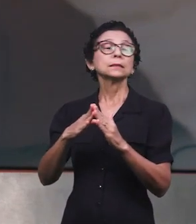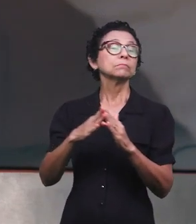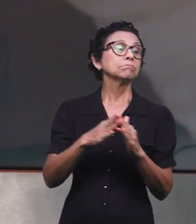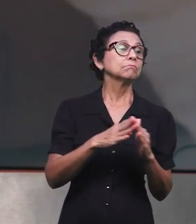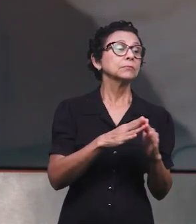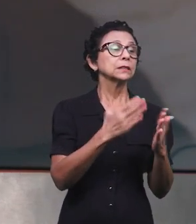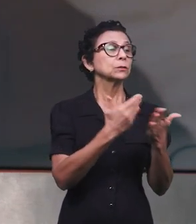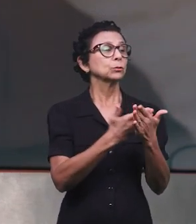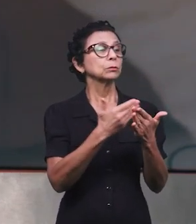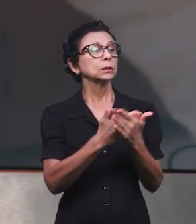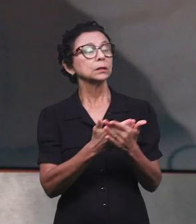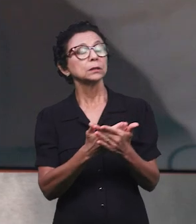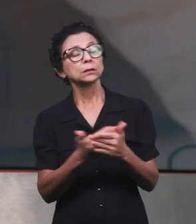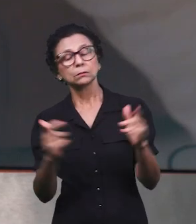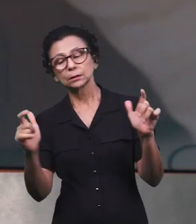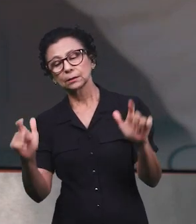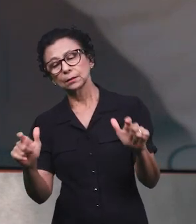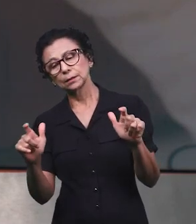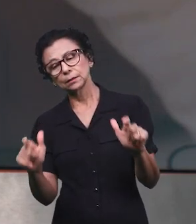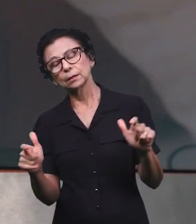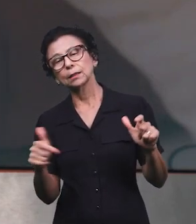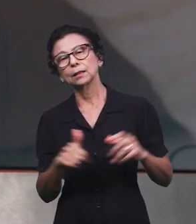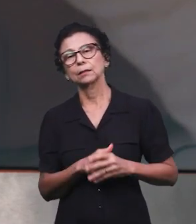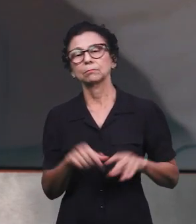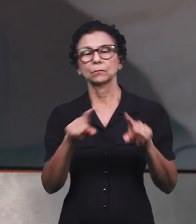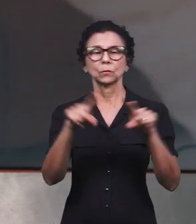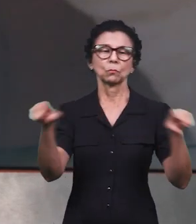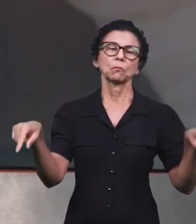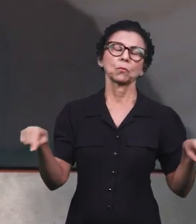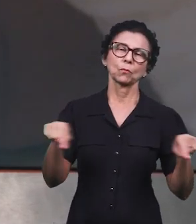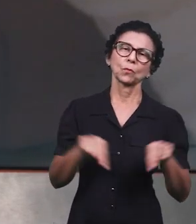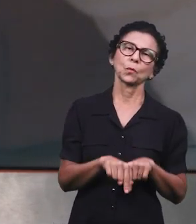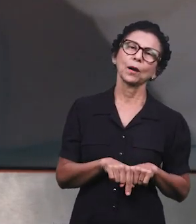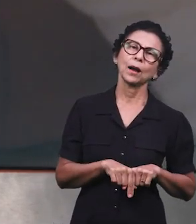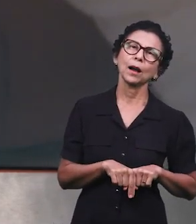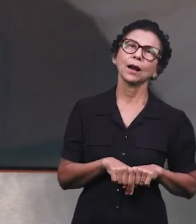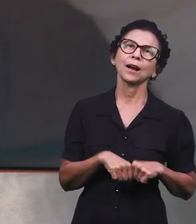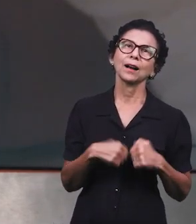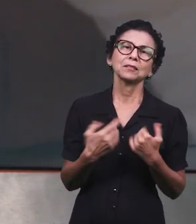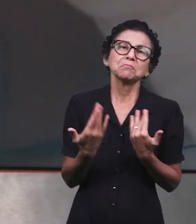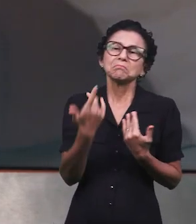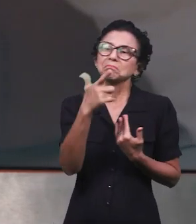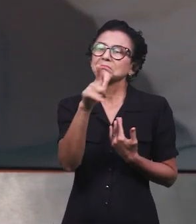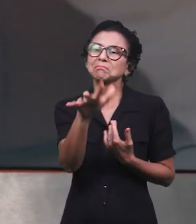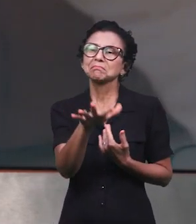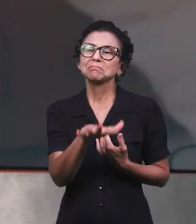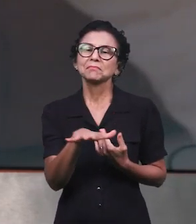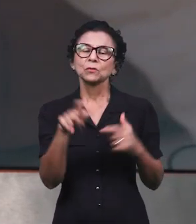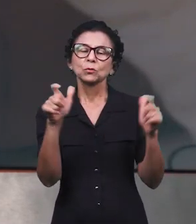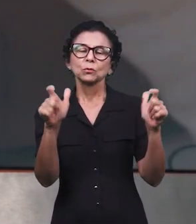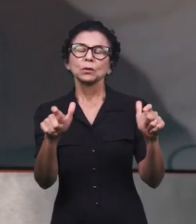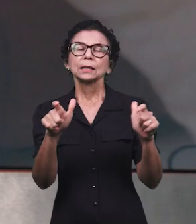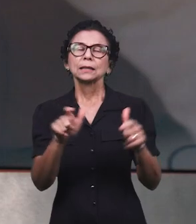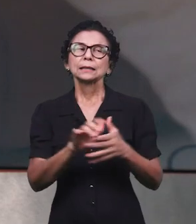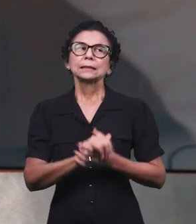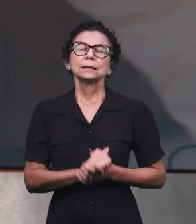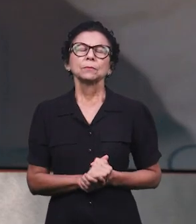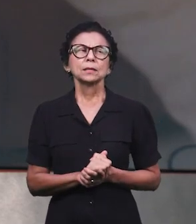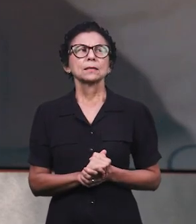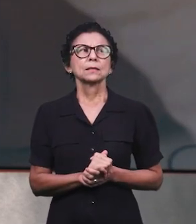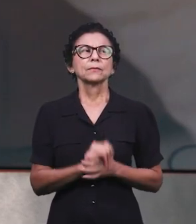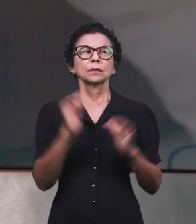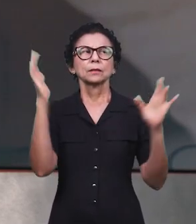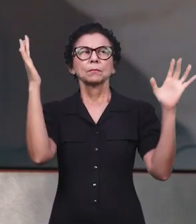o seu local de estudo, o seu quarto ou o local onde você determinou, mas tem muita distração em